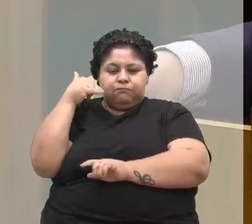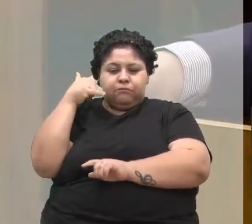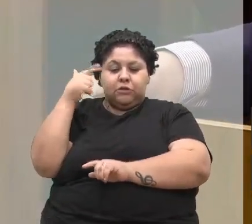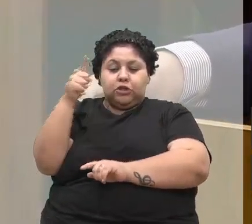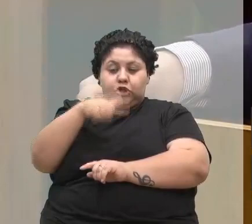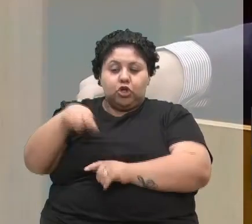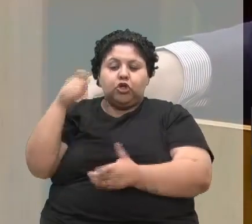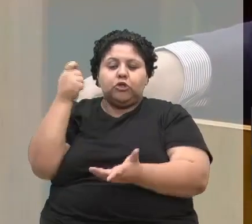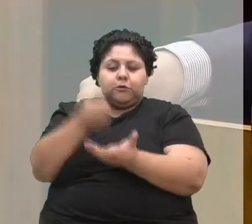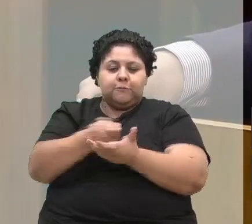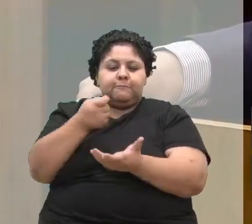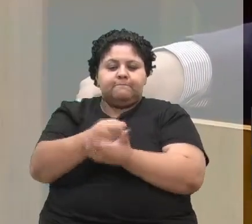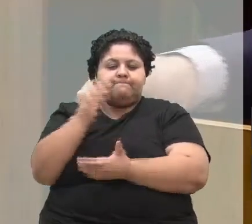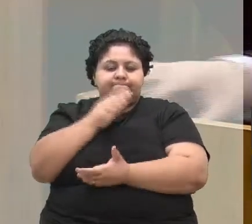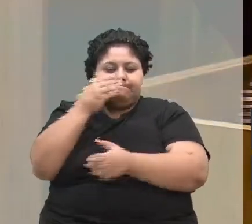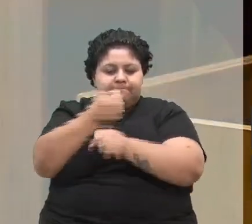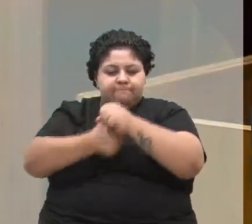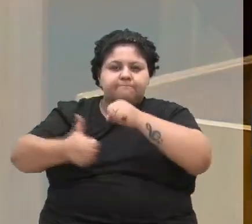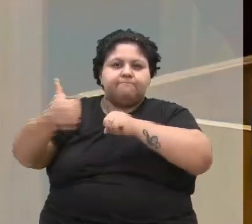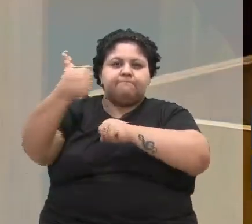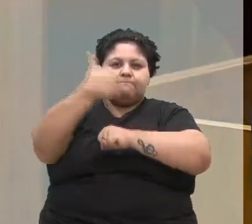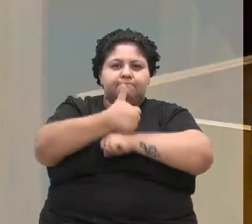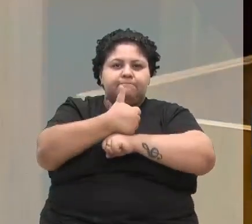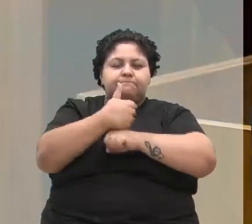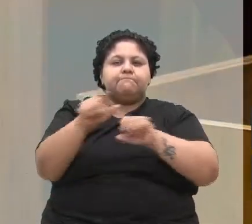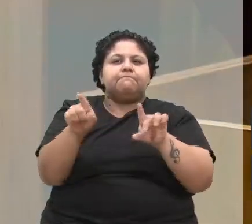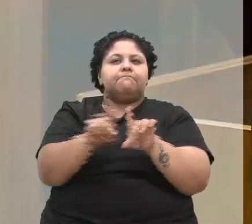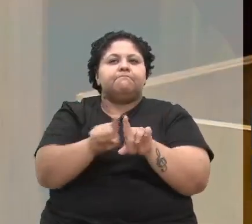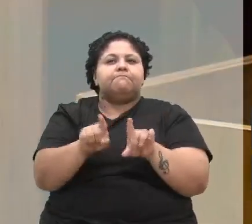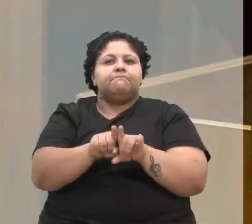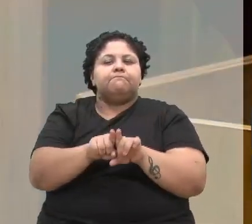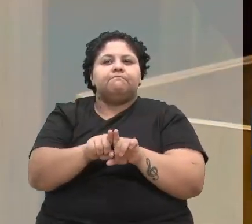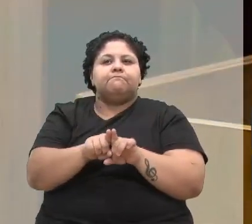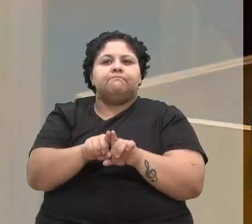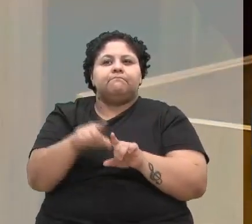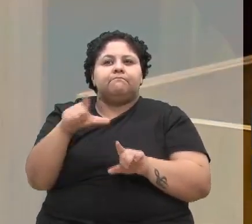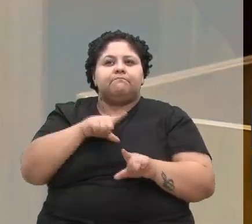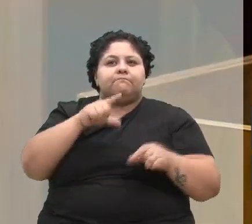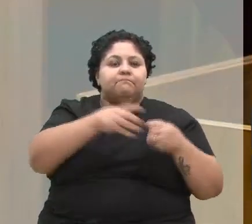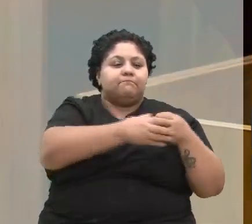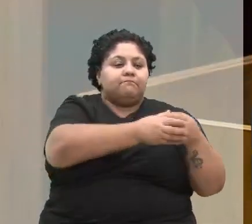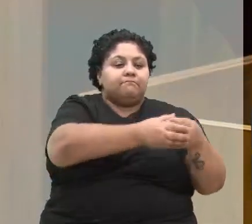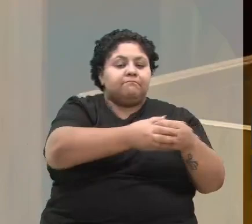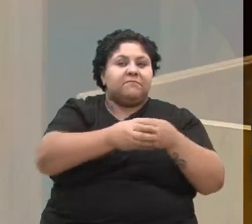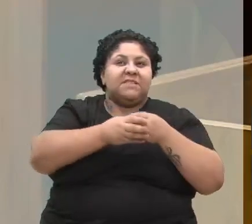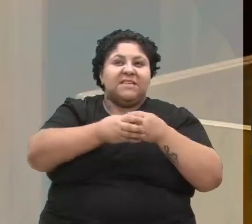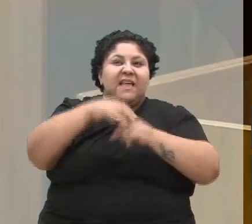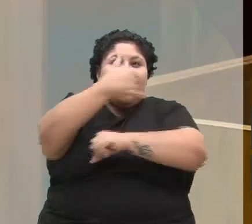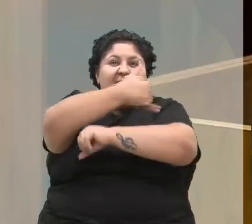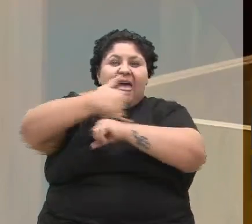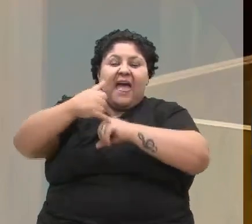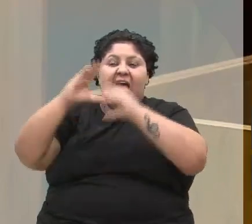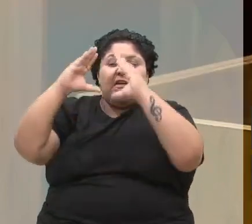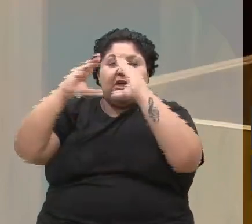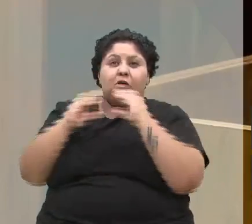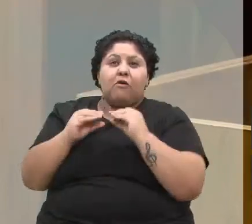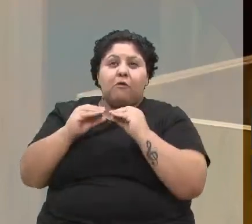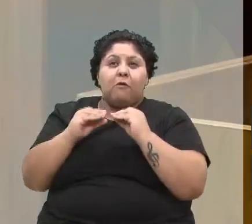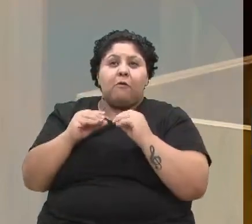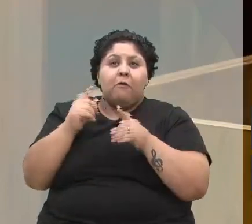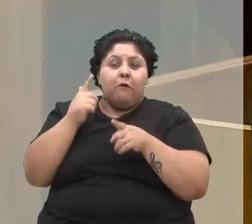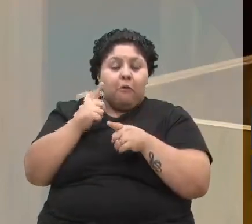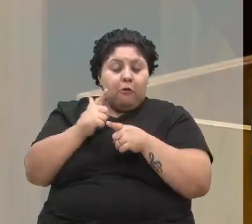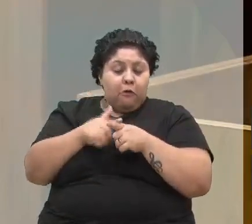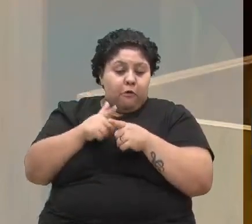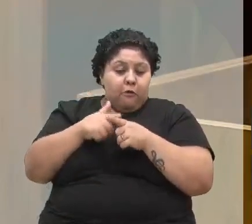possível seja feita a substituição. Inclusive, vai ter uma equipe passando à noite, porque onde durante o